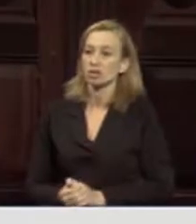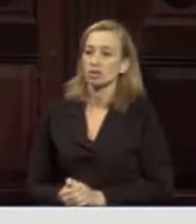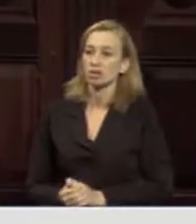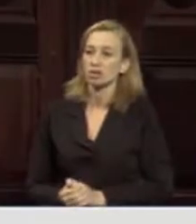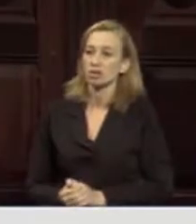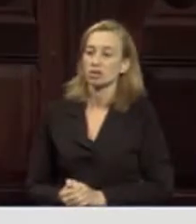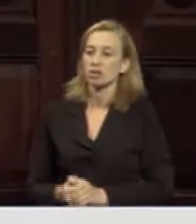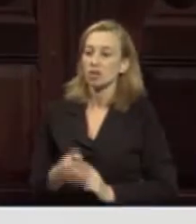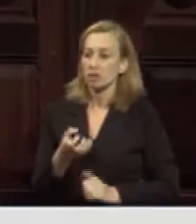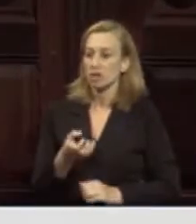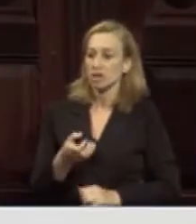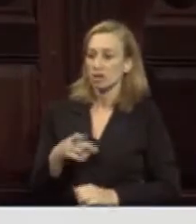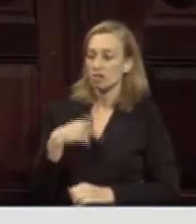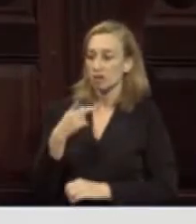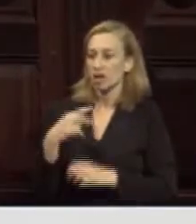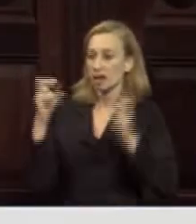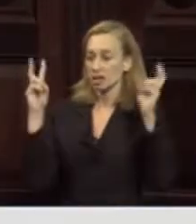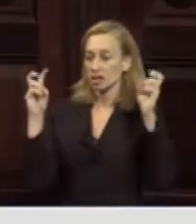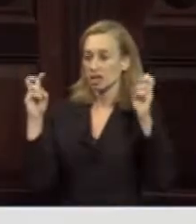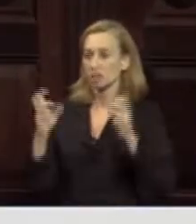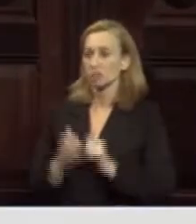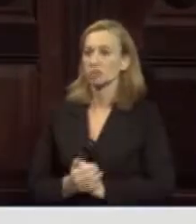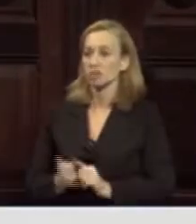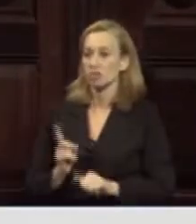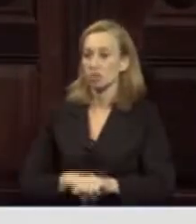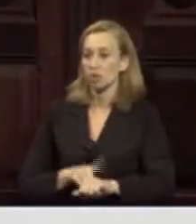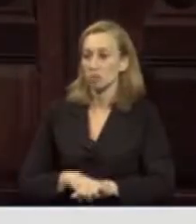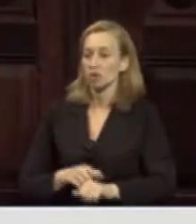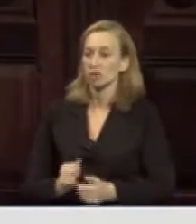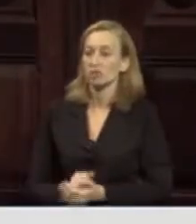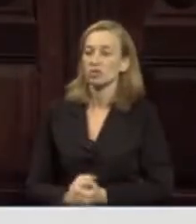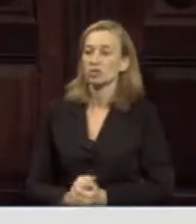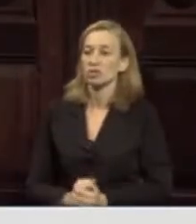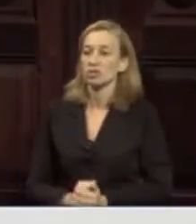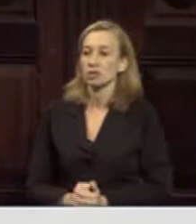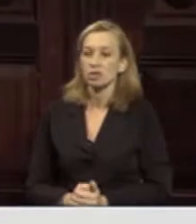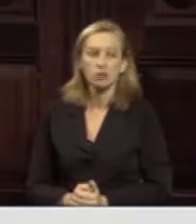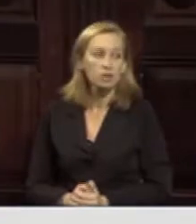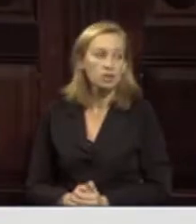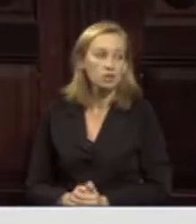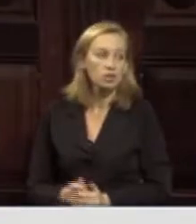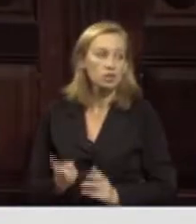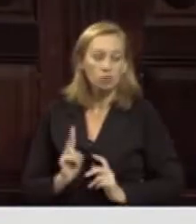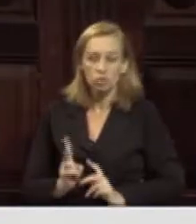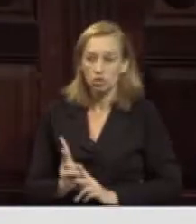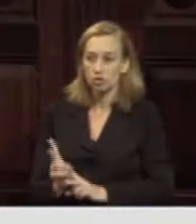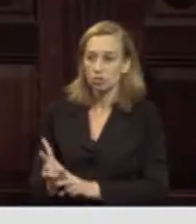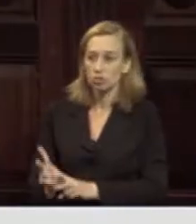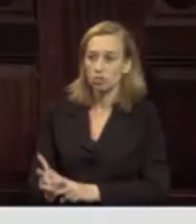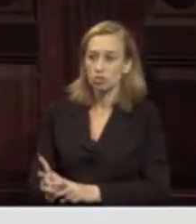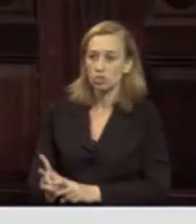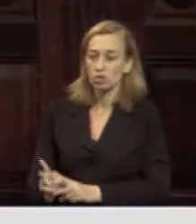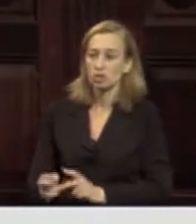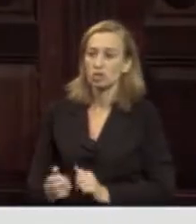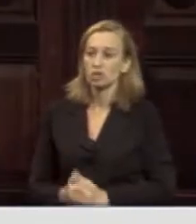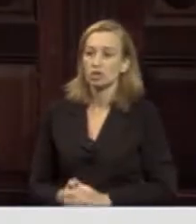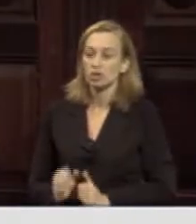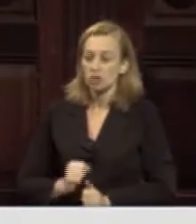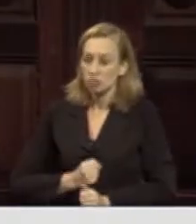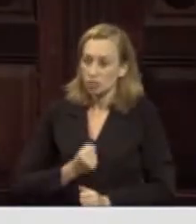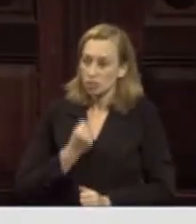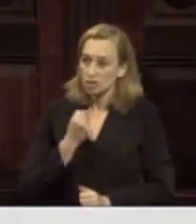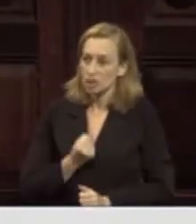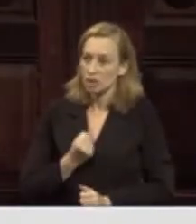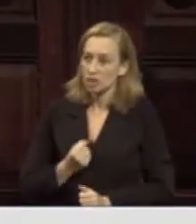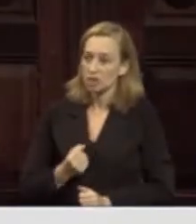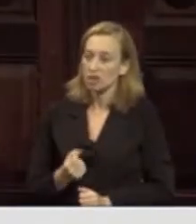pautas que eu queria falar aqui, nesse momento, aqui no Parlamento, e continuo determinado a